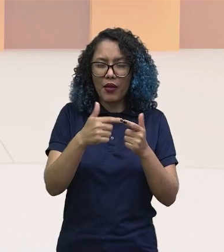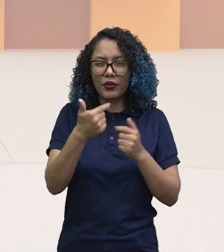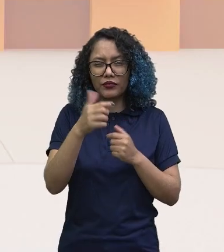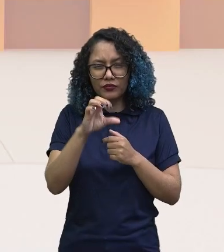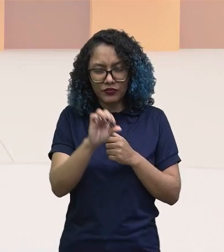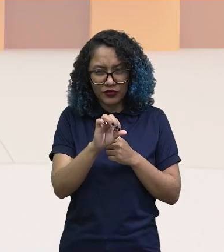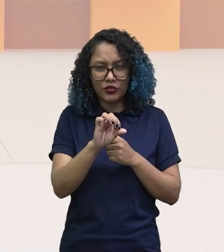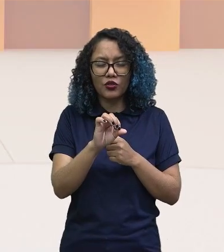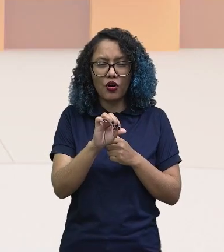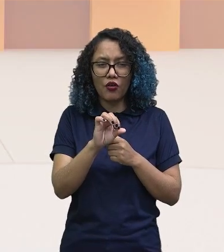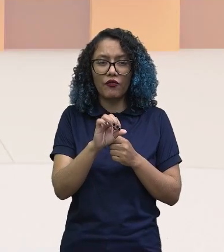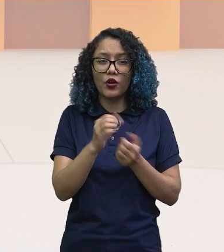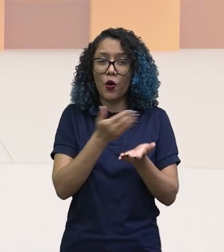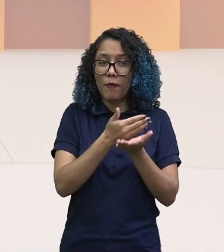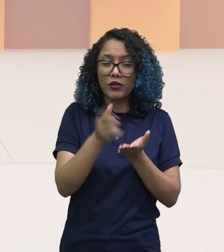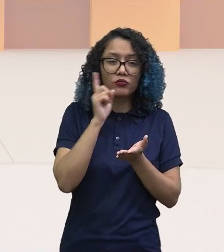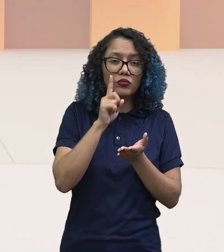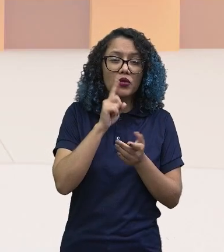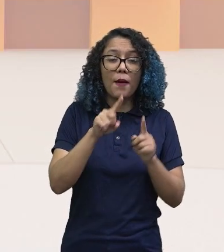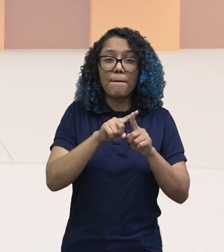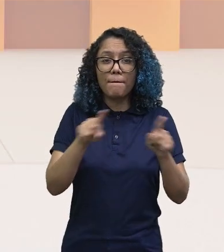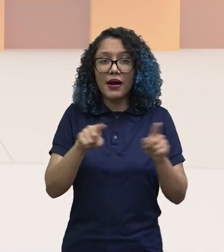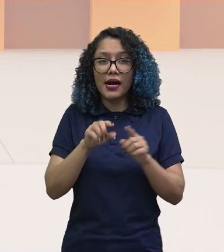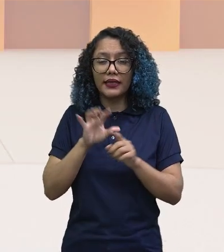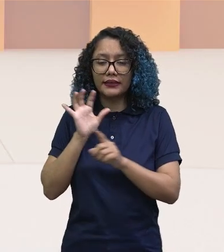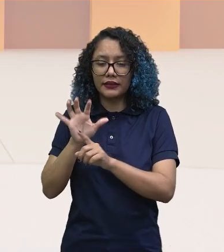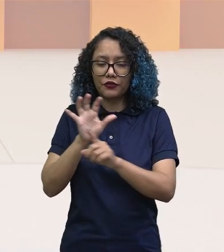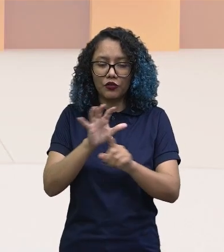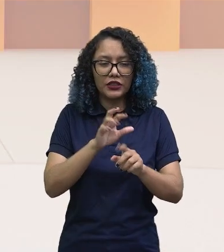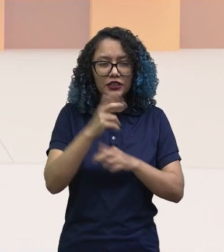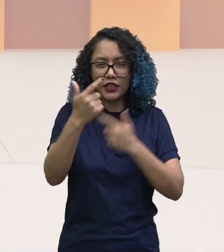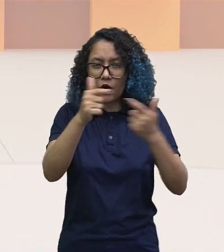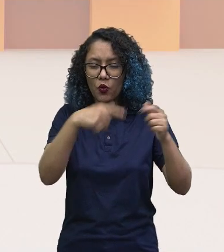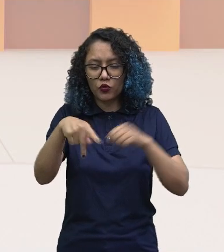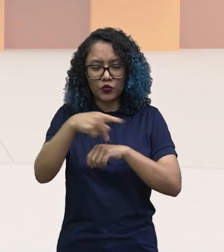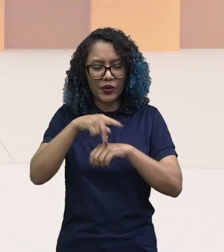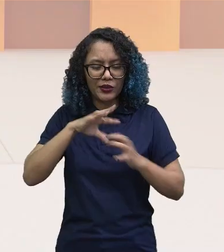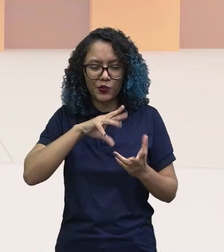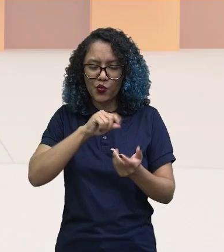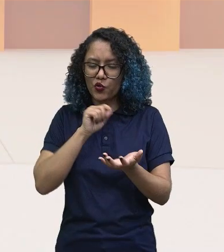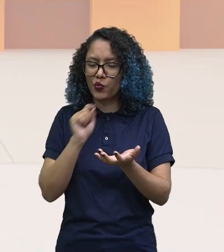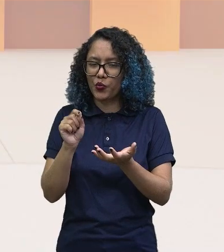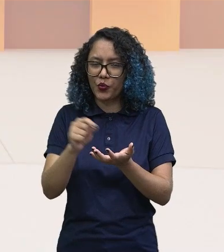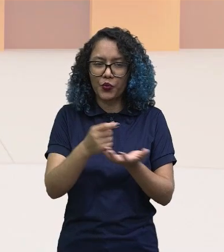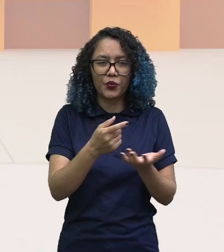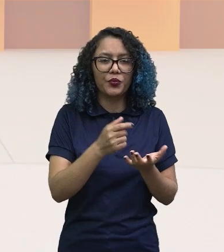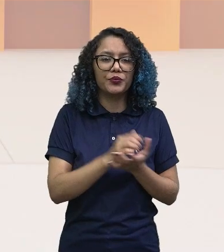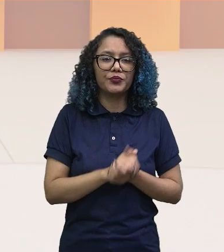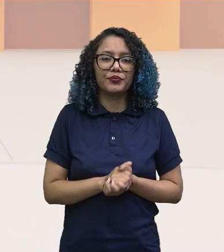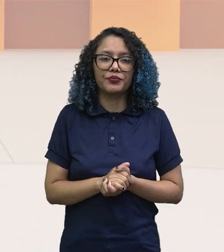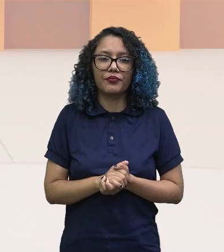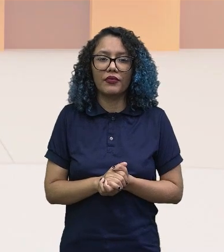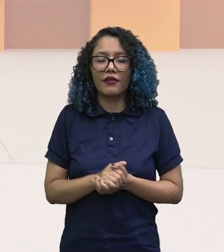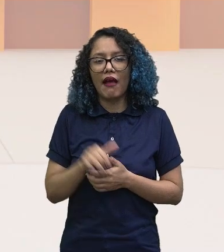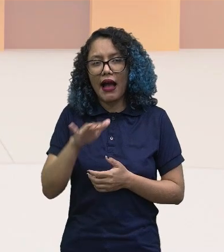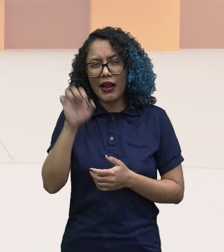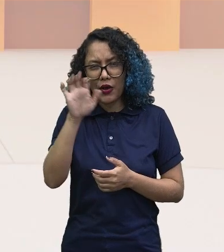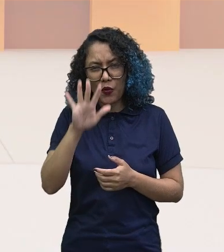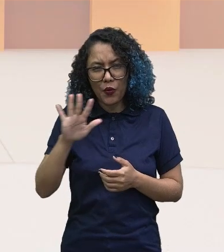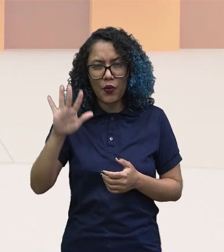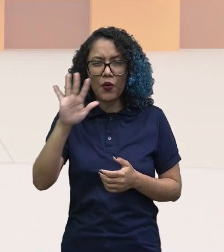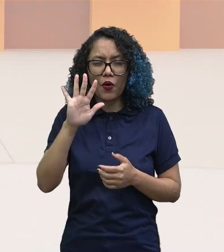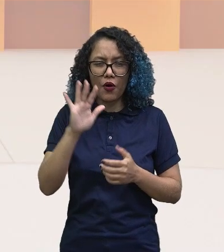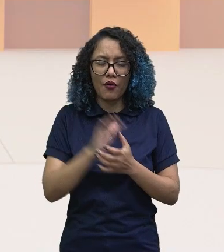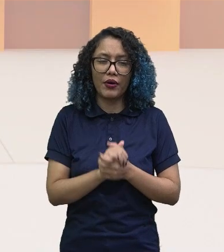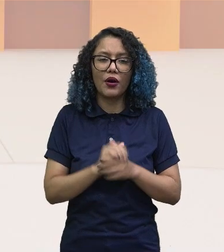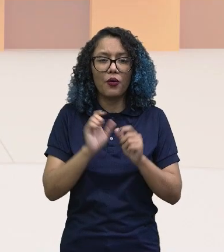Estados Unidos, mas acaba gerando uma reação em cadeia pelo mundo ali, sobretudo pela Europa, que está ainda